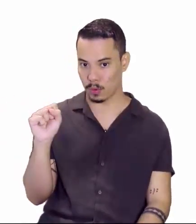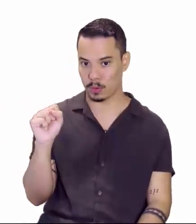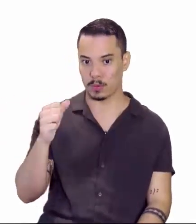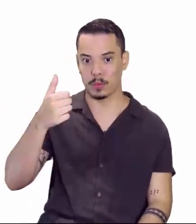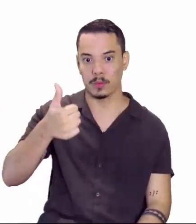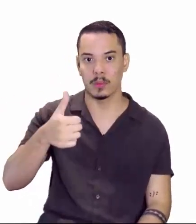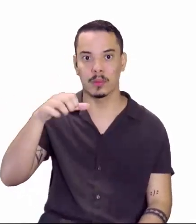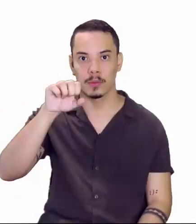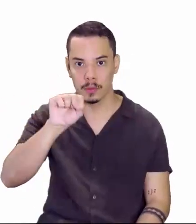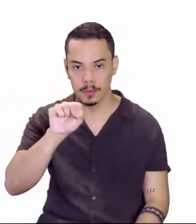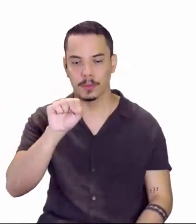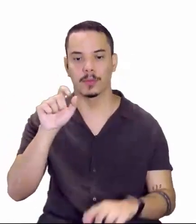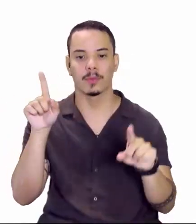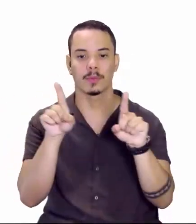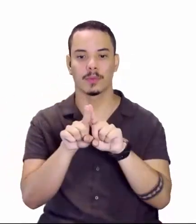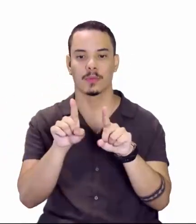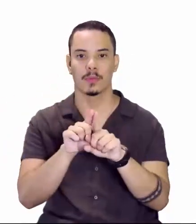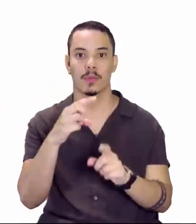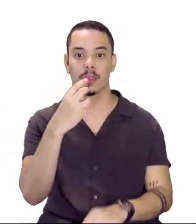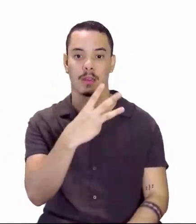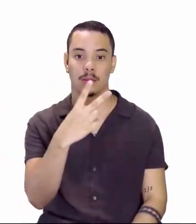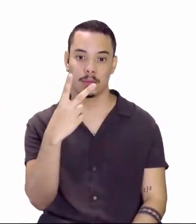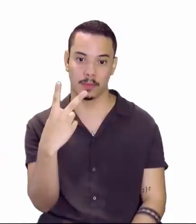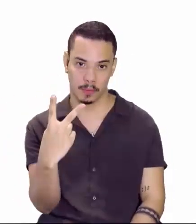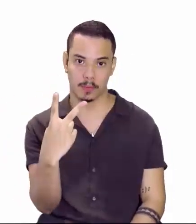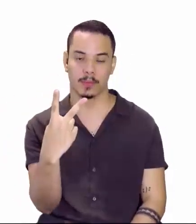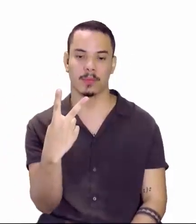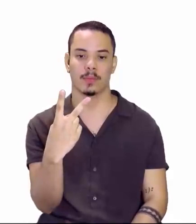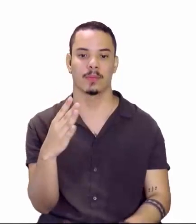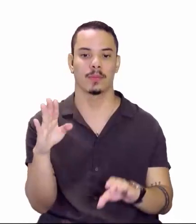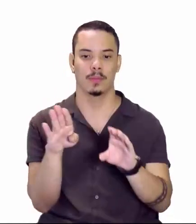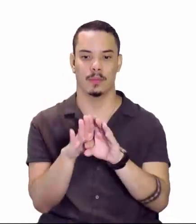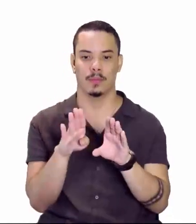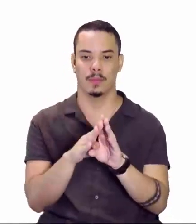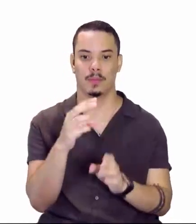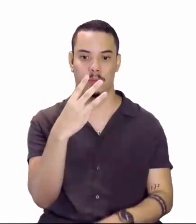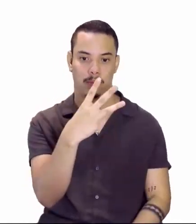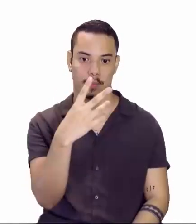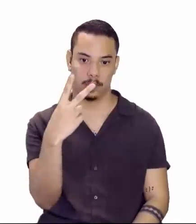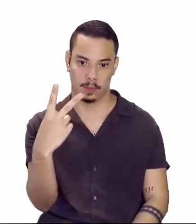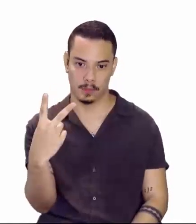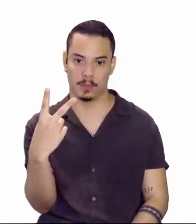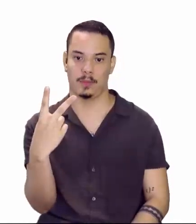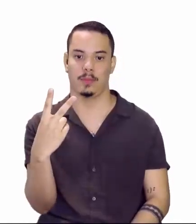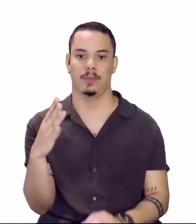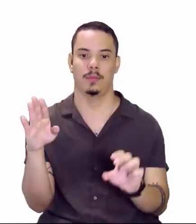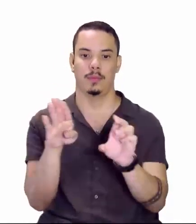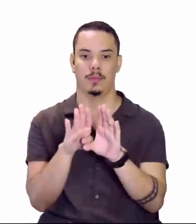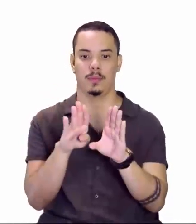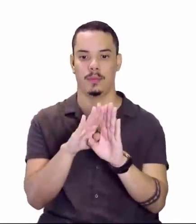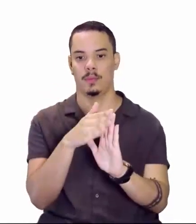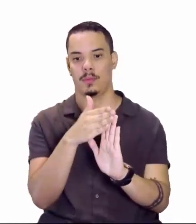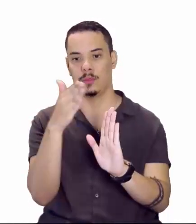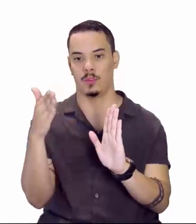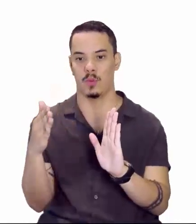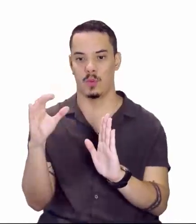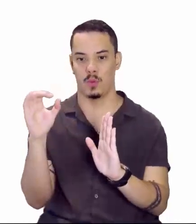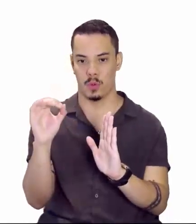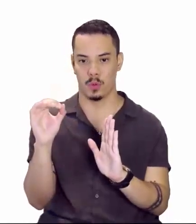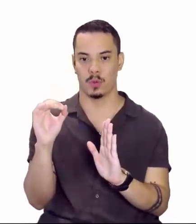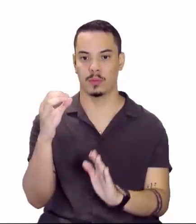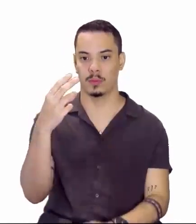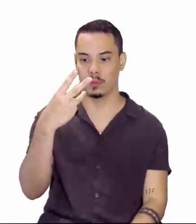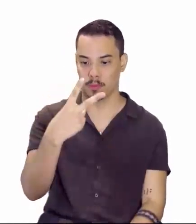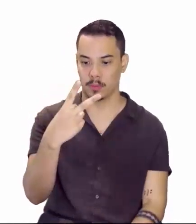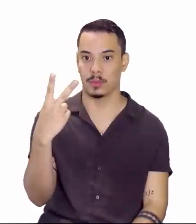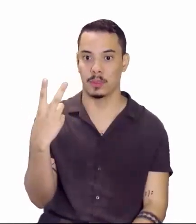M nível 3 com 18 elétrons, camada N nível 4 com 32 elétrons, camada O nível